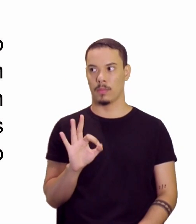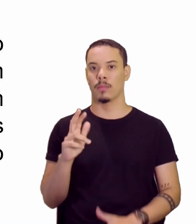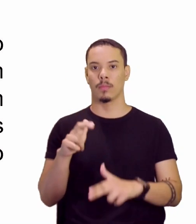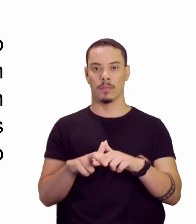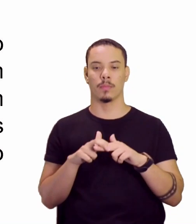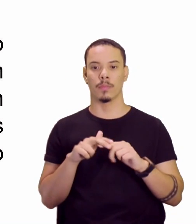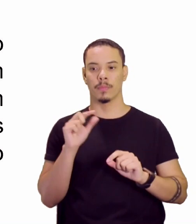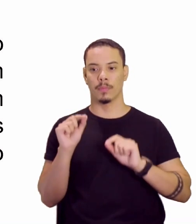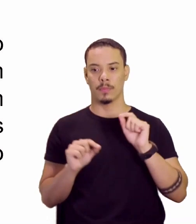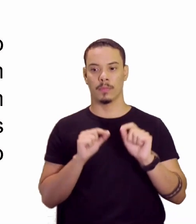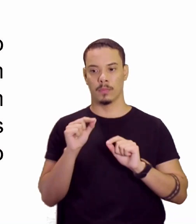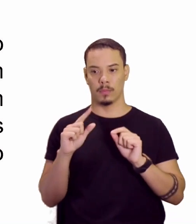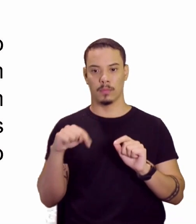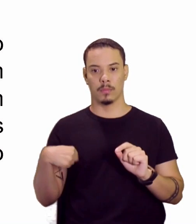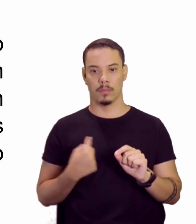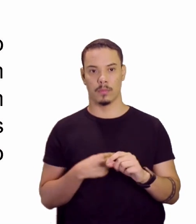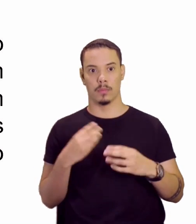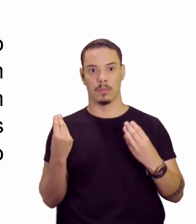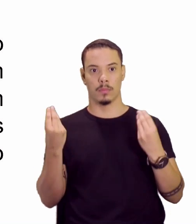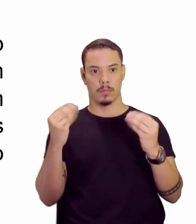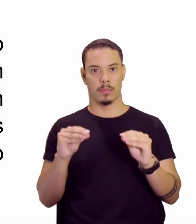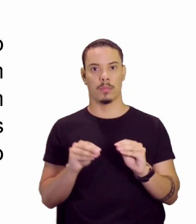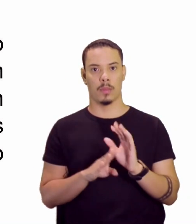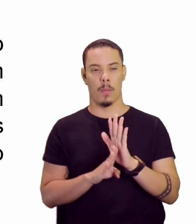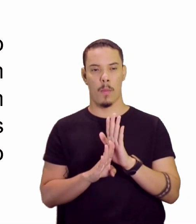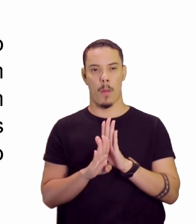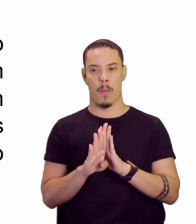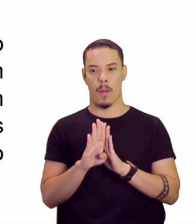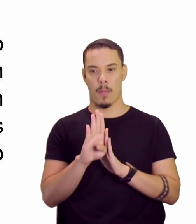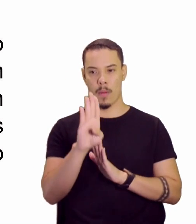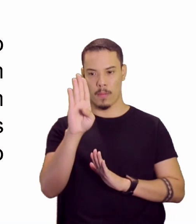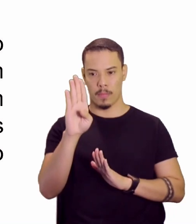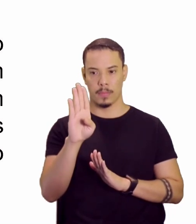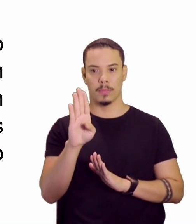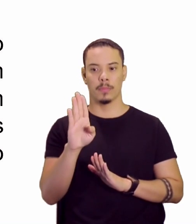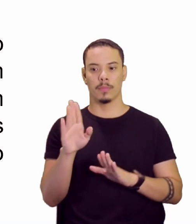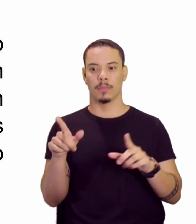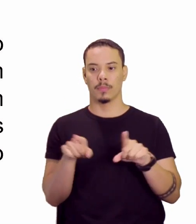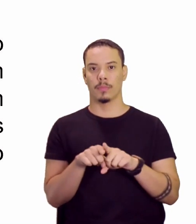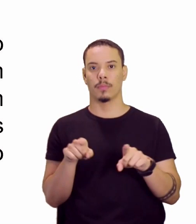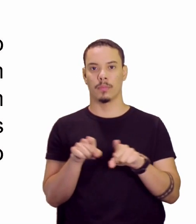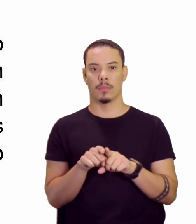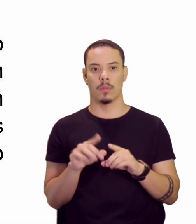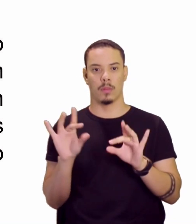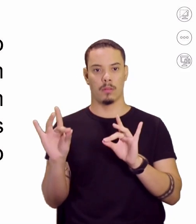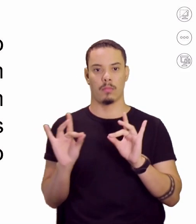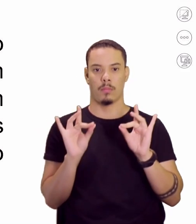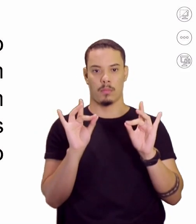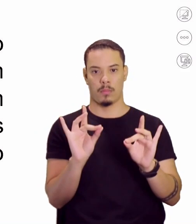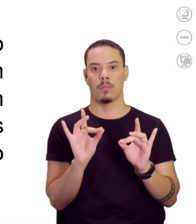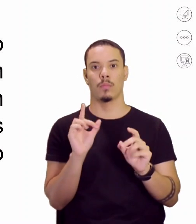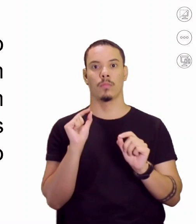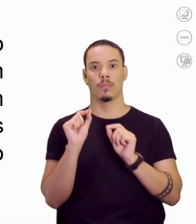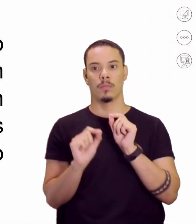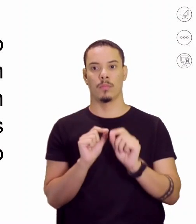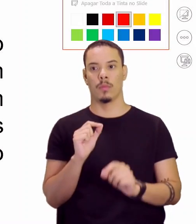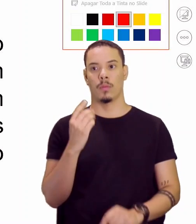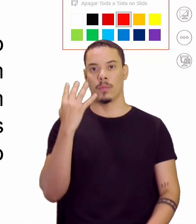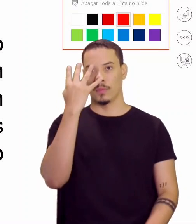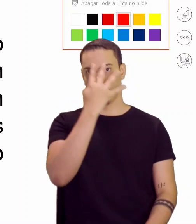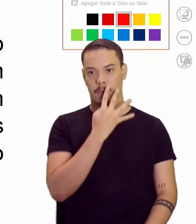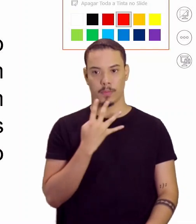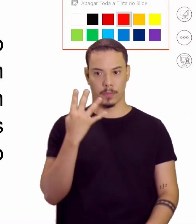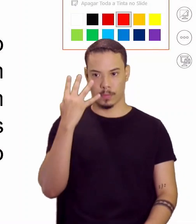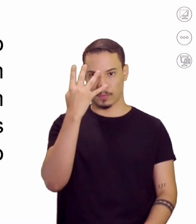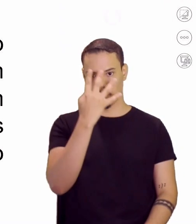tá aí, ó, a gente pegou esse crescimento aí, ok? E pegou aqui uma medição de 4 horas,